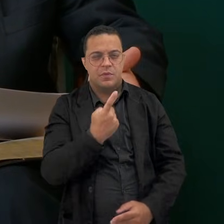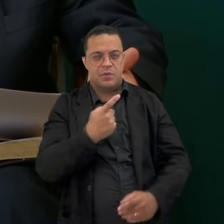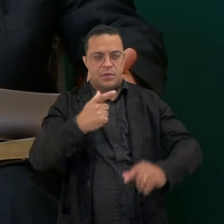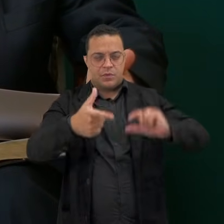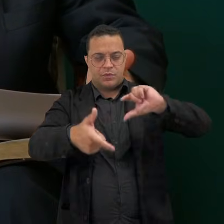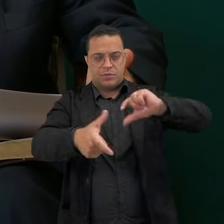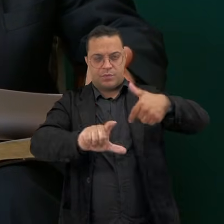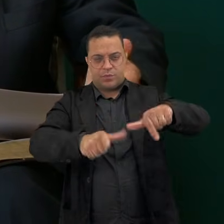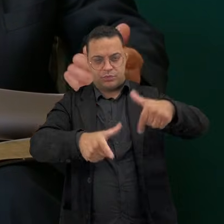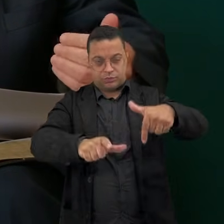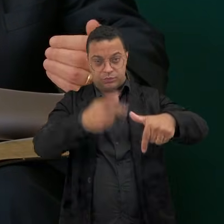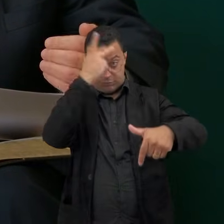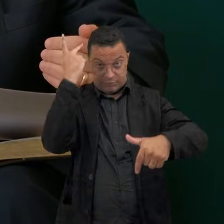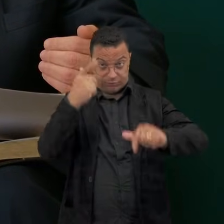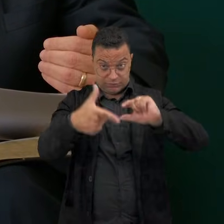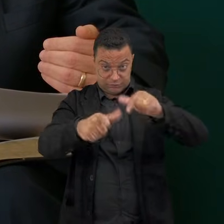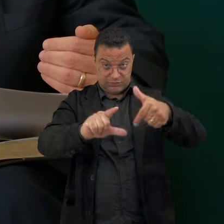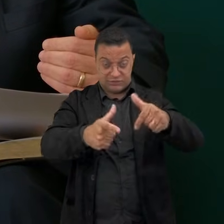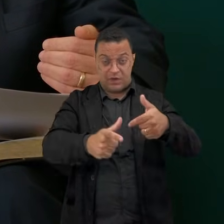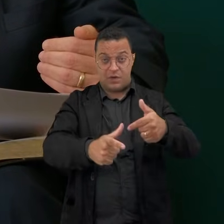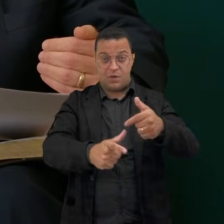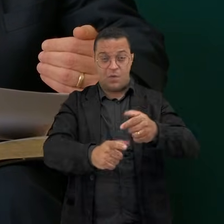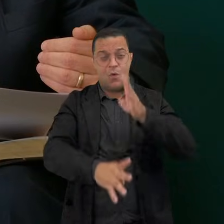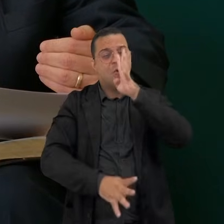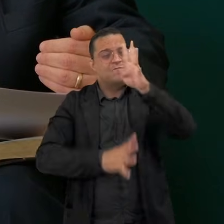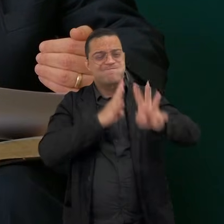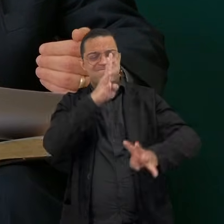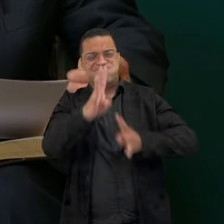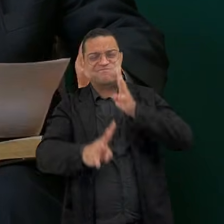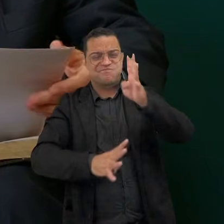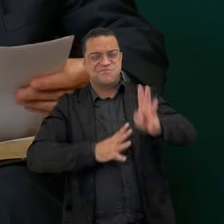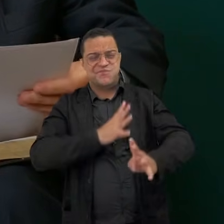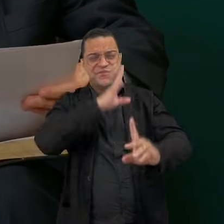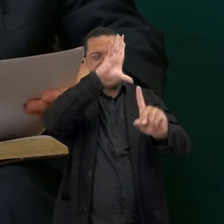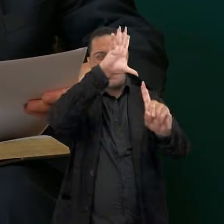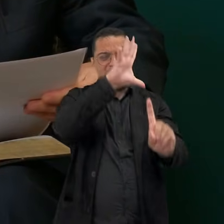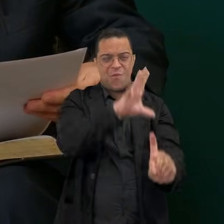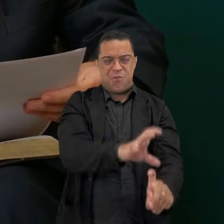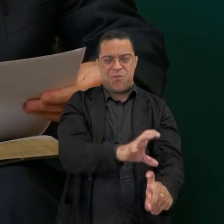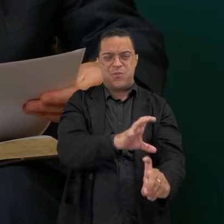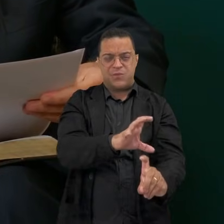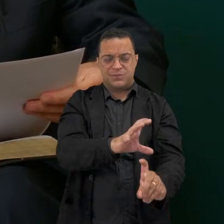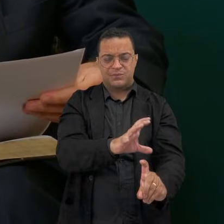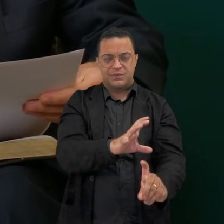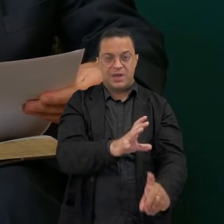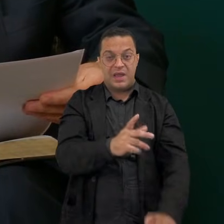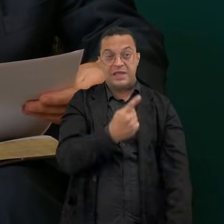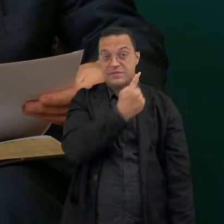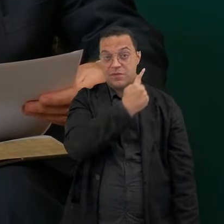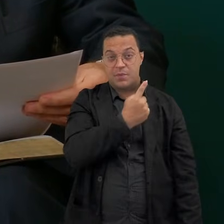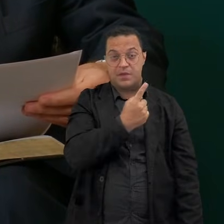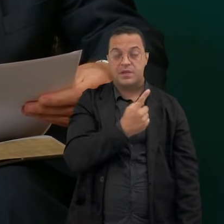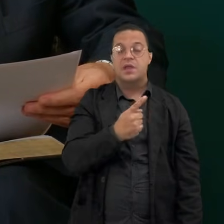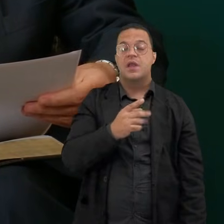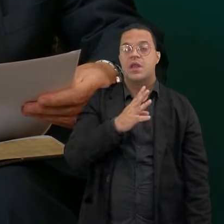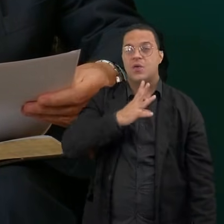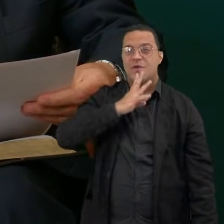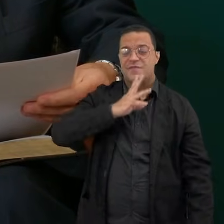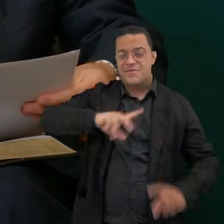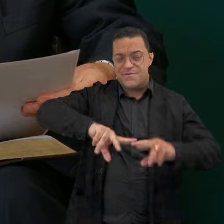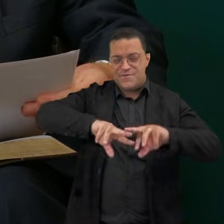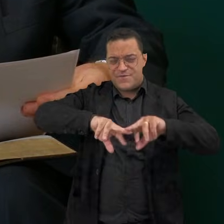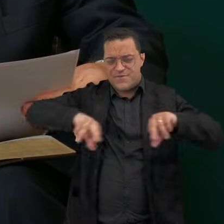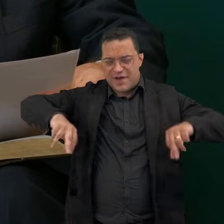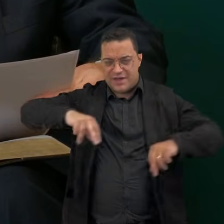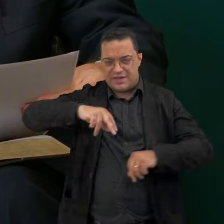Israel. E ele entendeu que ele conhecia muitos países ali na Europa e tudo, ele entendeu